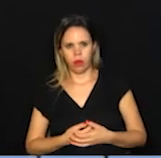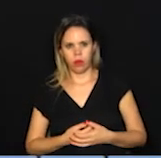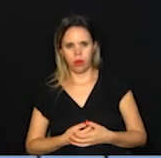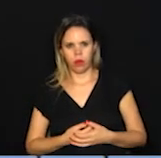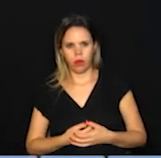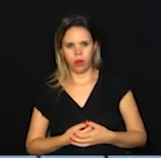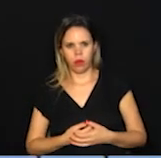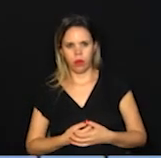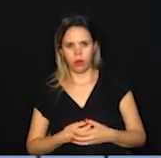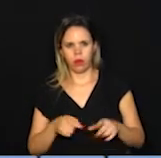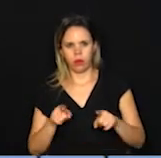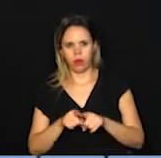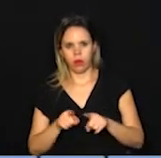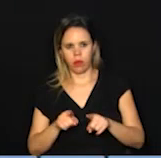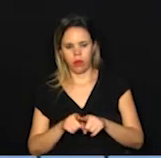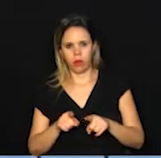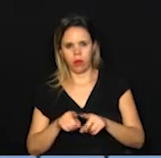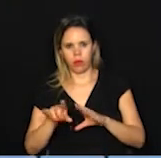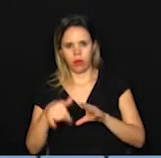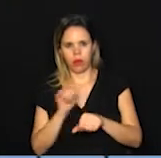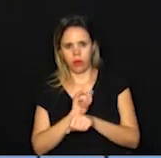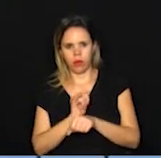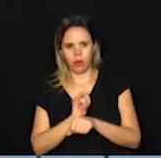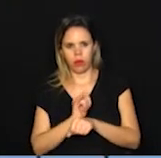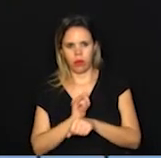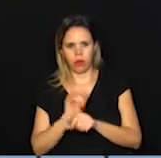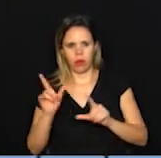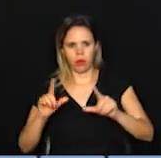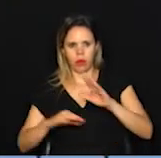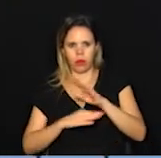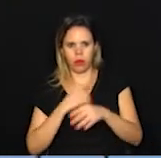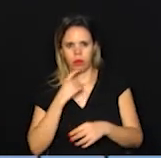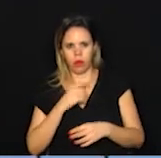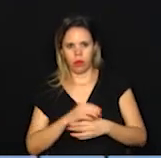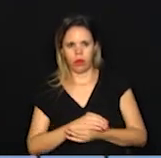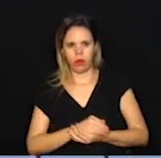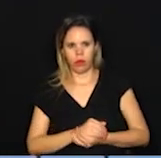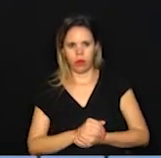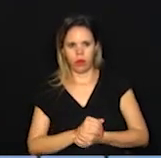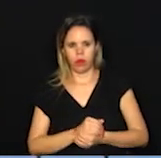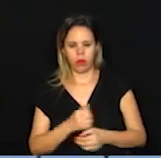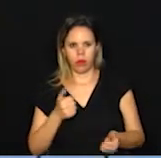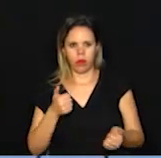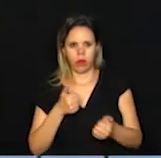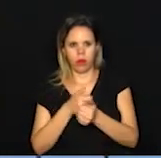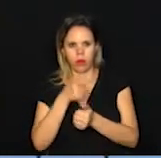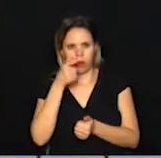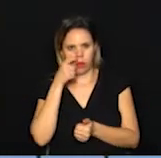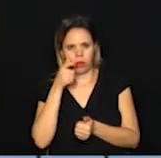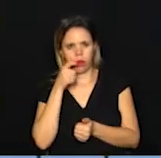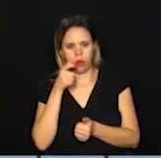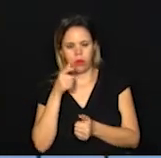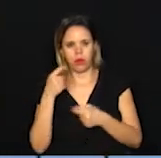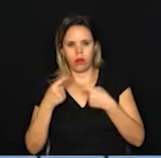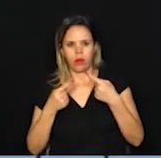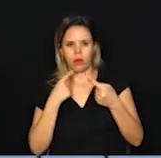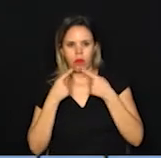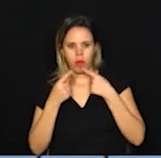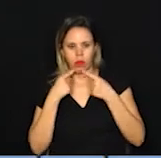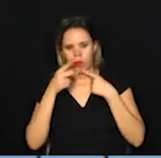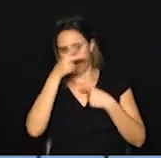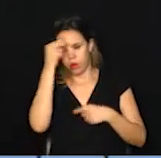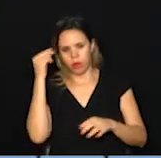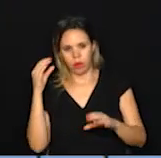Olha, e a gente tem também o youtube.com/TV Câmara Campinas, que você pode acompanhar esse debate público